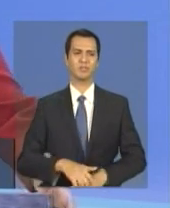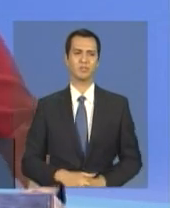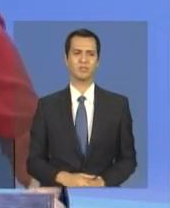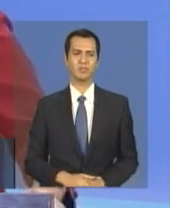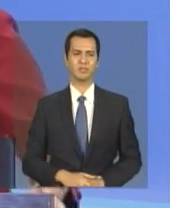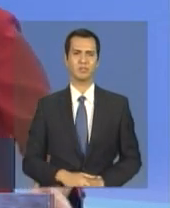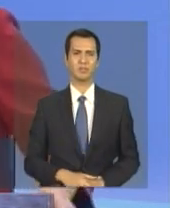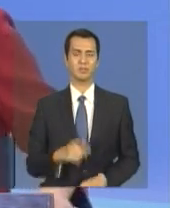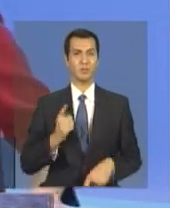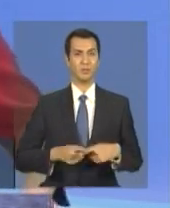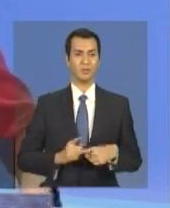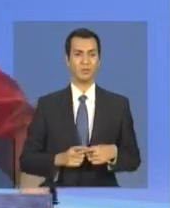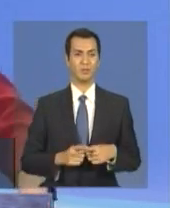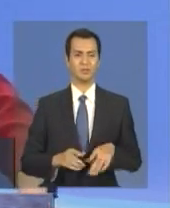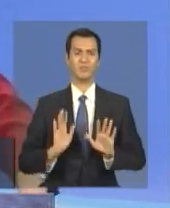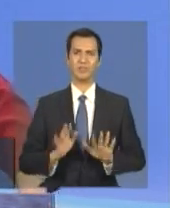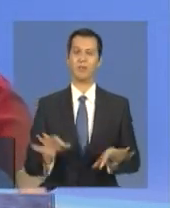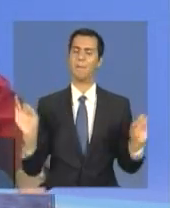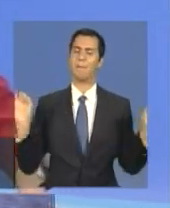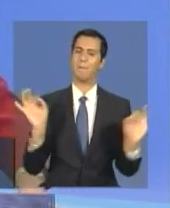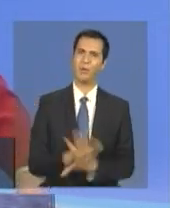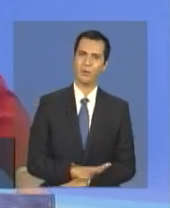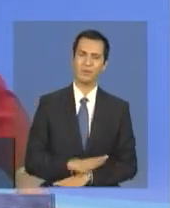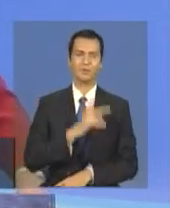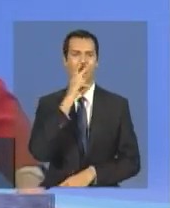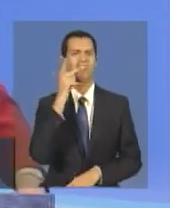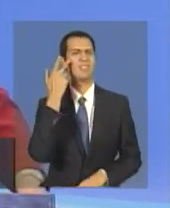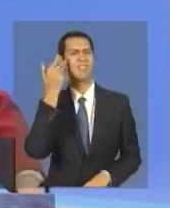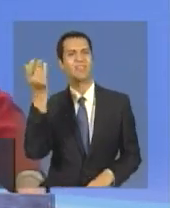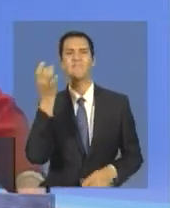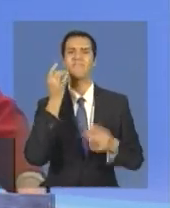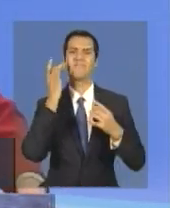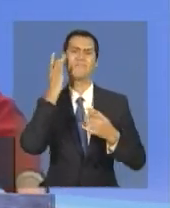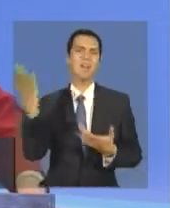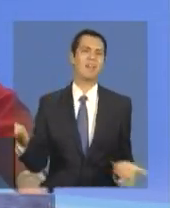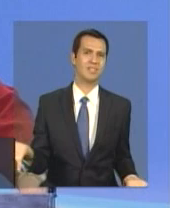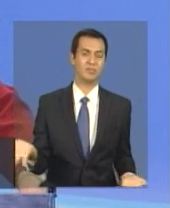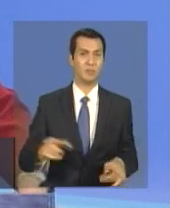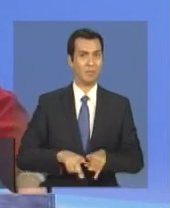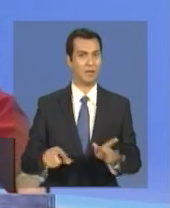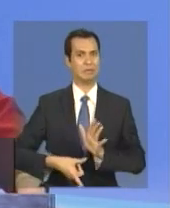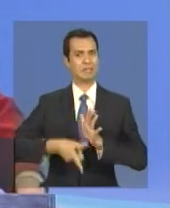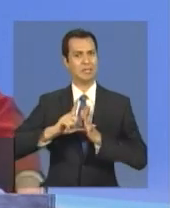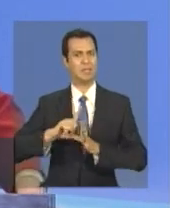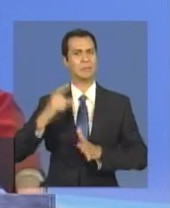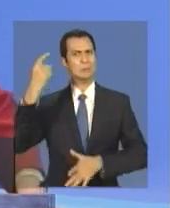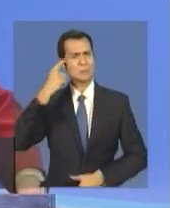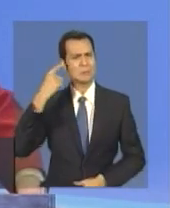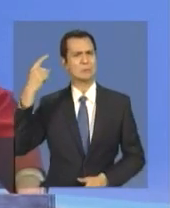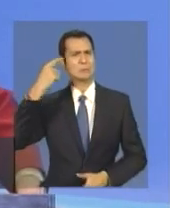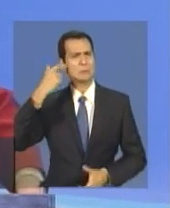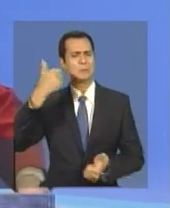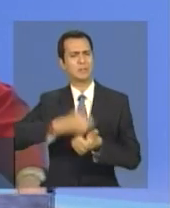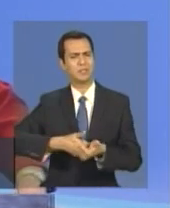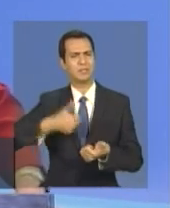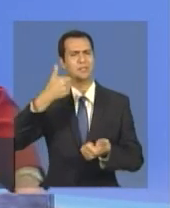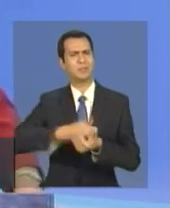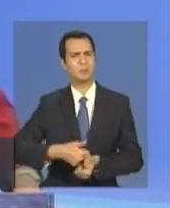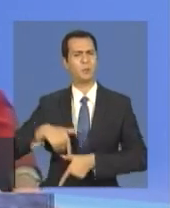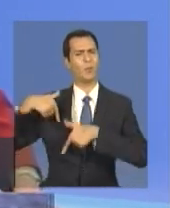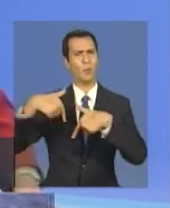quando depois que está realizado, está tudo tranquilo, né? Parece que foi fácil, mas ter pensado, ter